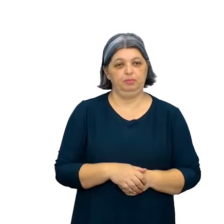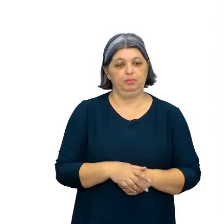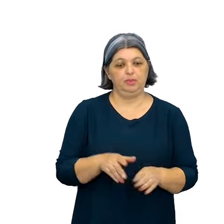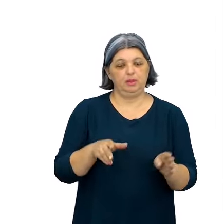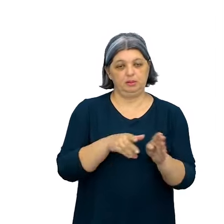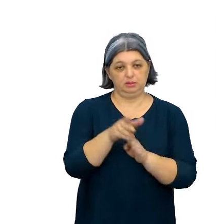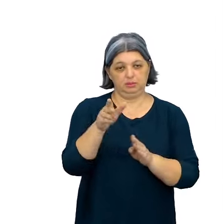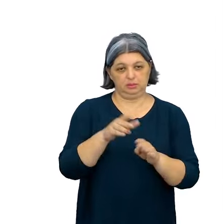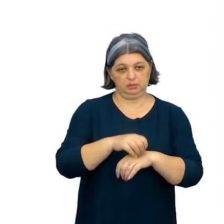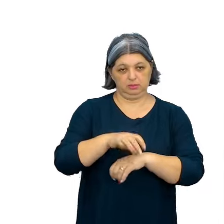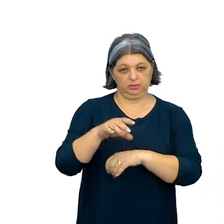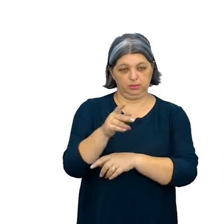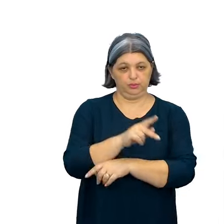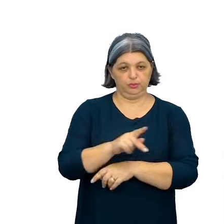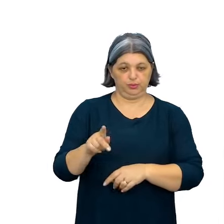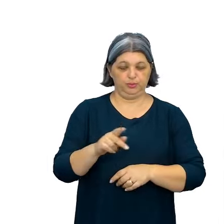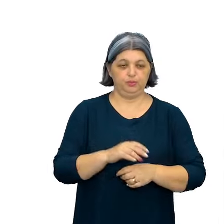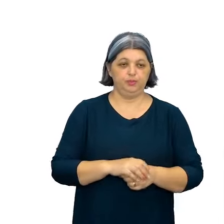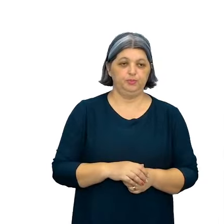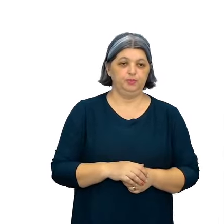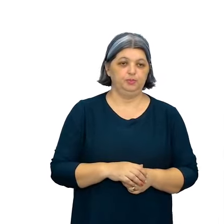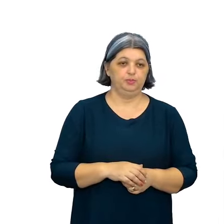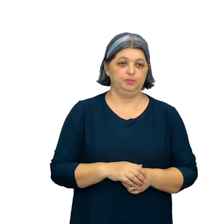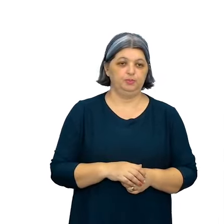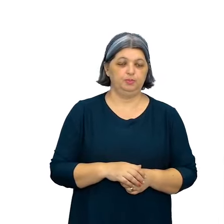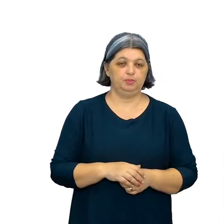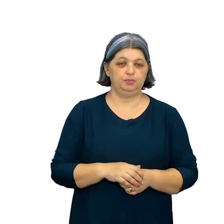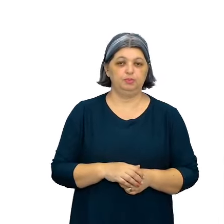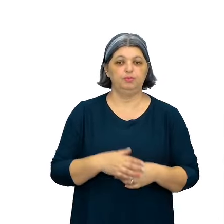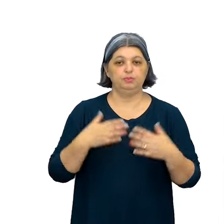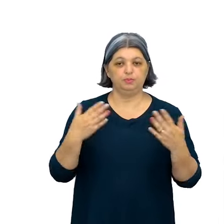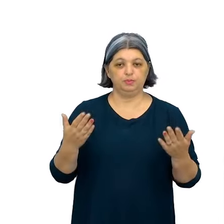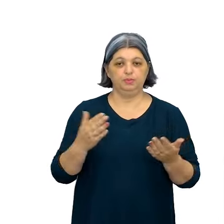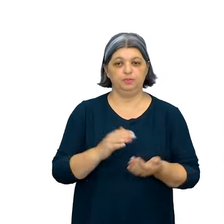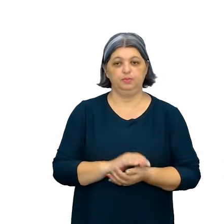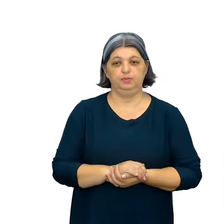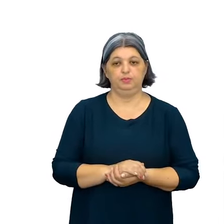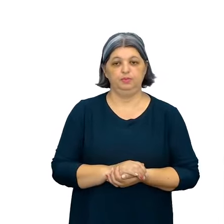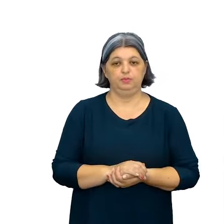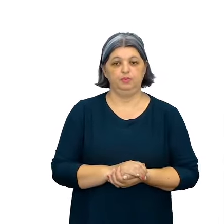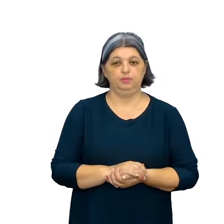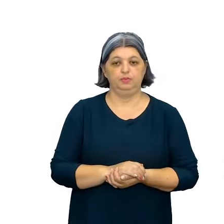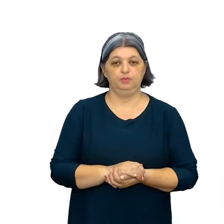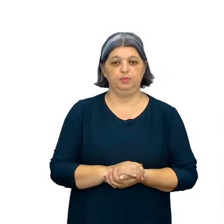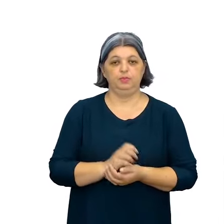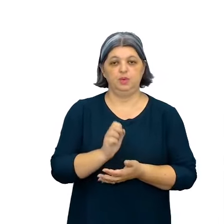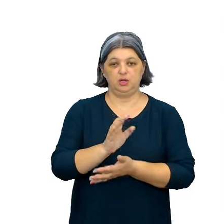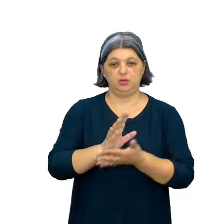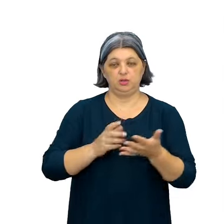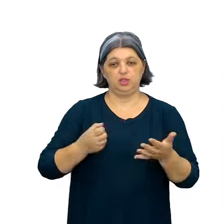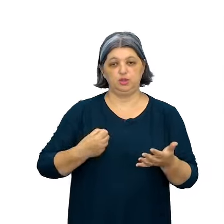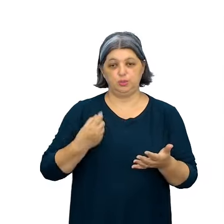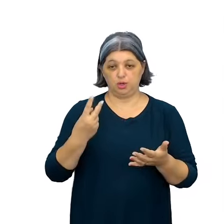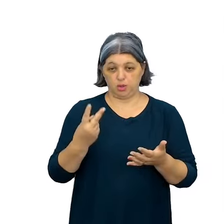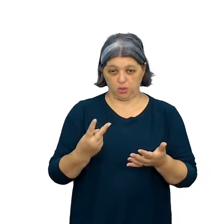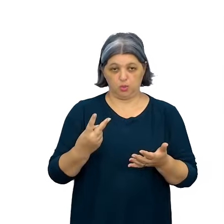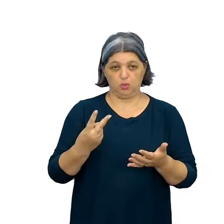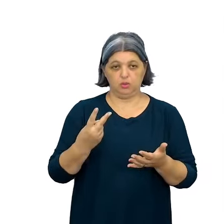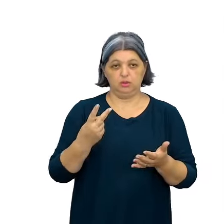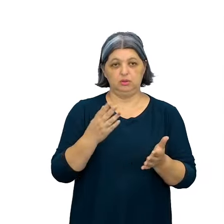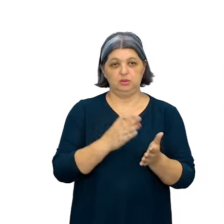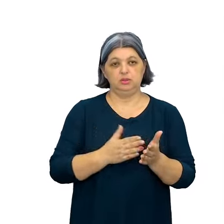do professor, certo? Muito bem. Então, essa é a atividade 2 aí das aulas 6 e